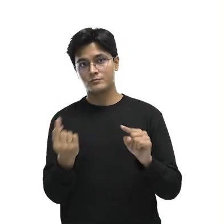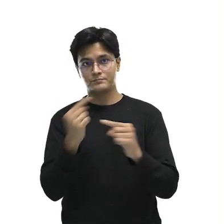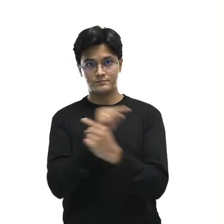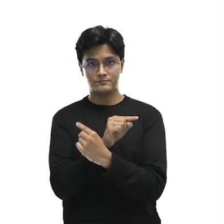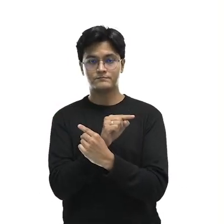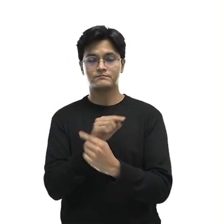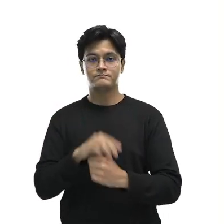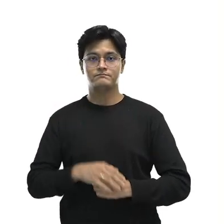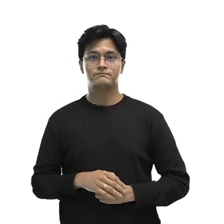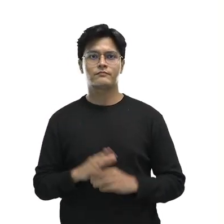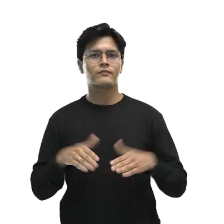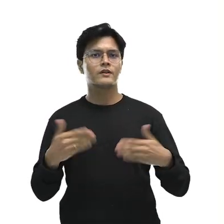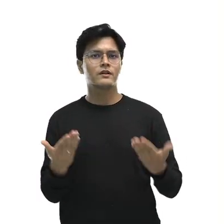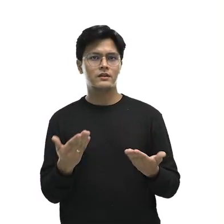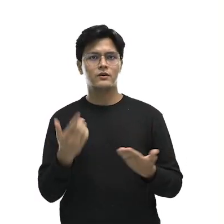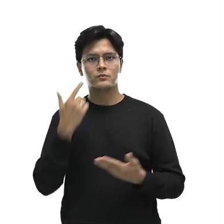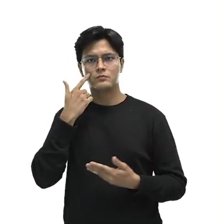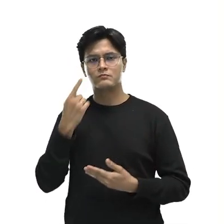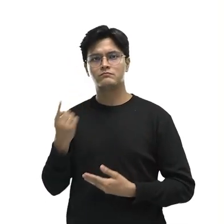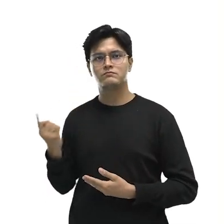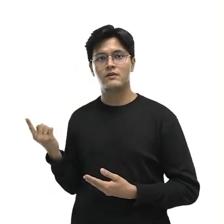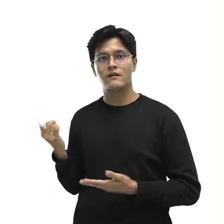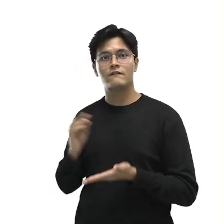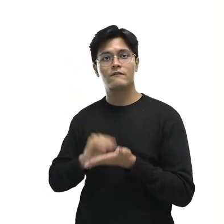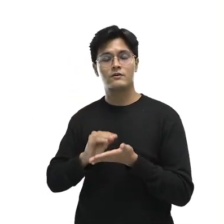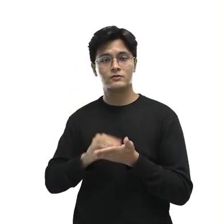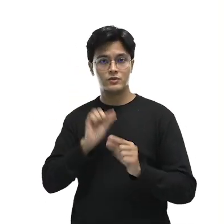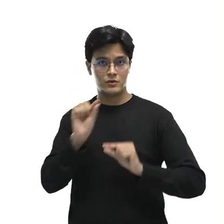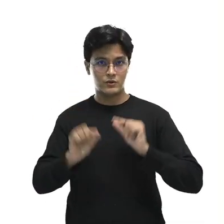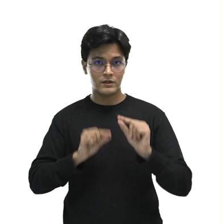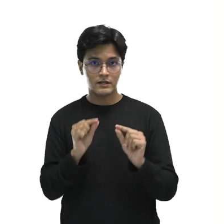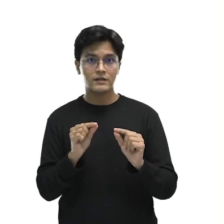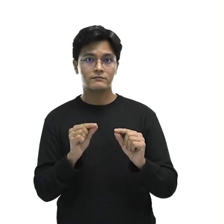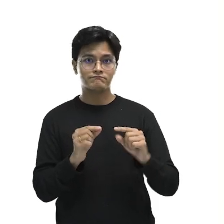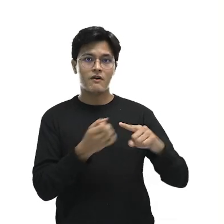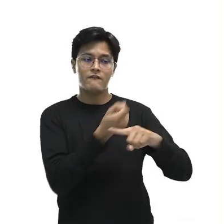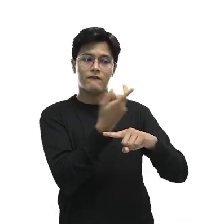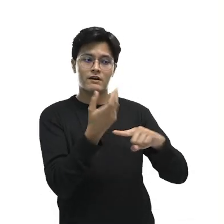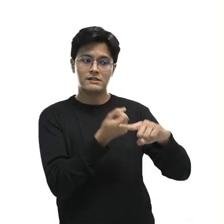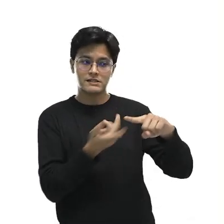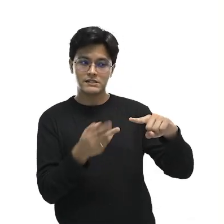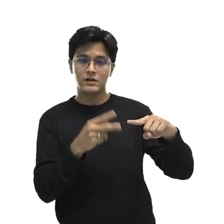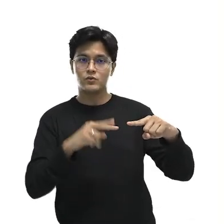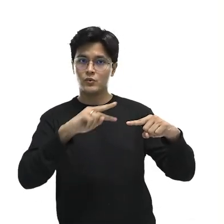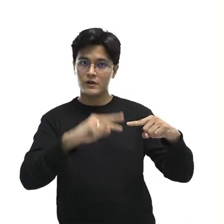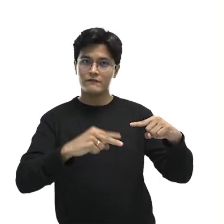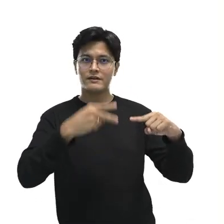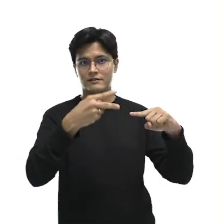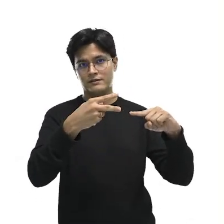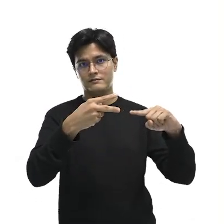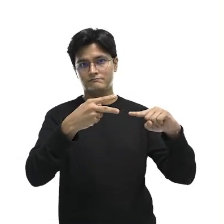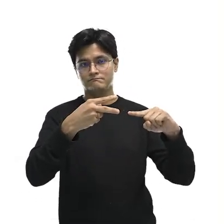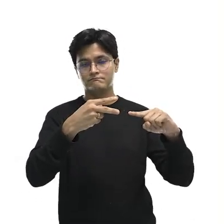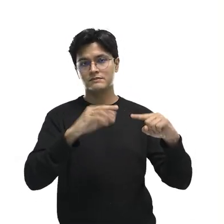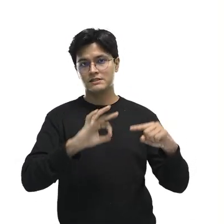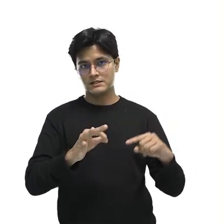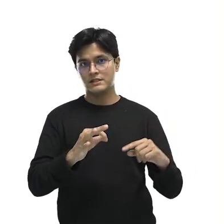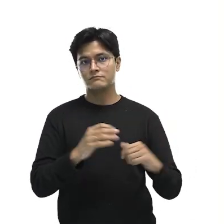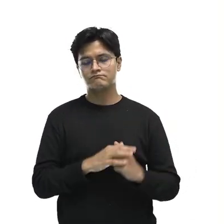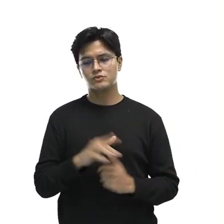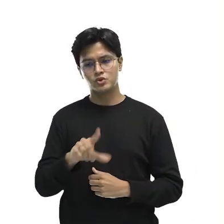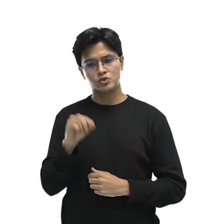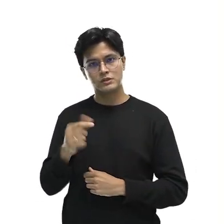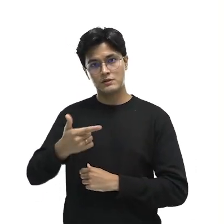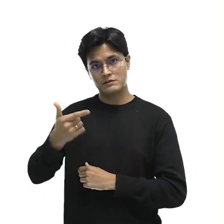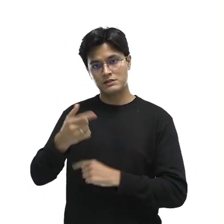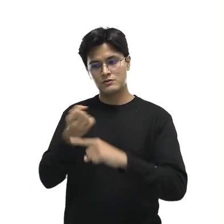caso aqui, o que faltou fazer? Inverter uma das duas frações, pode ser qualquer uma, tá? Eu vou inverter a segunda, então vai